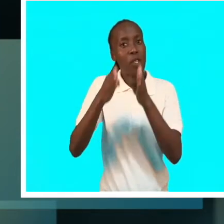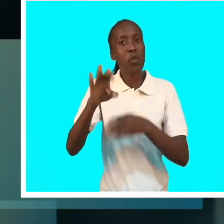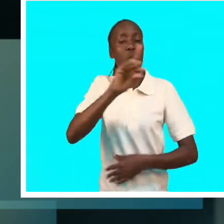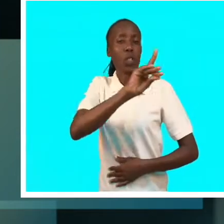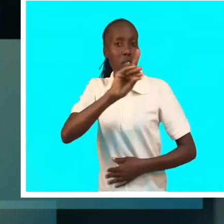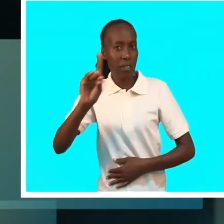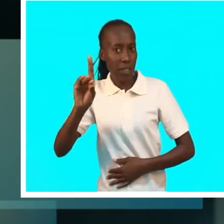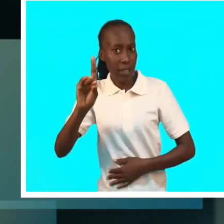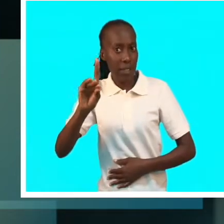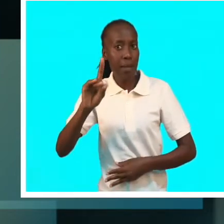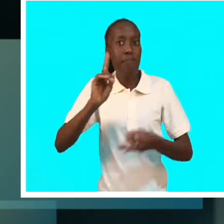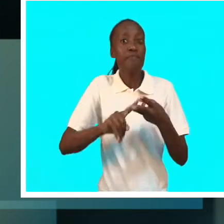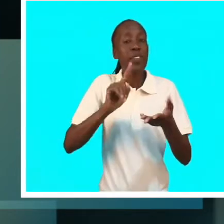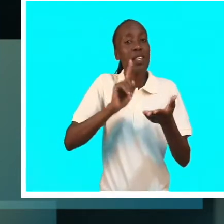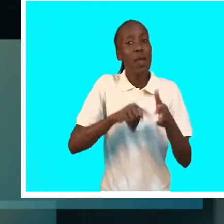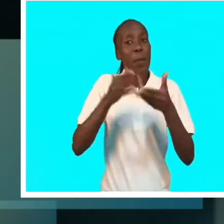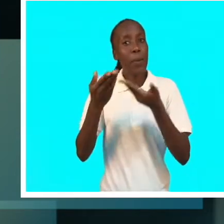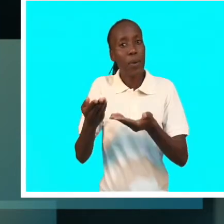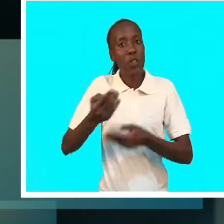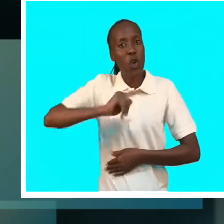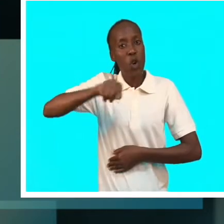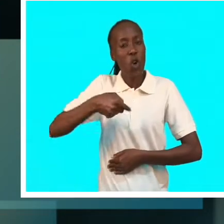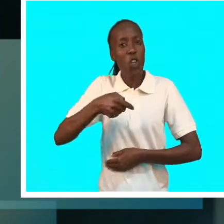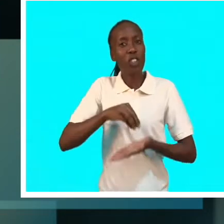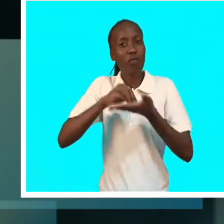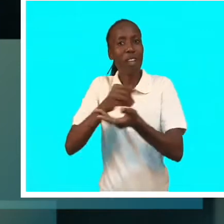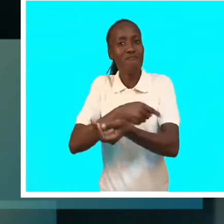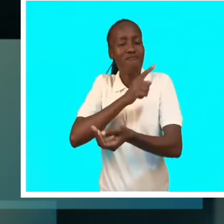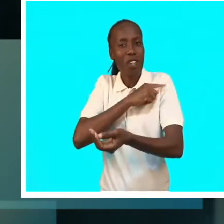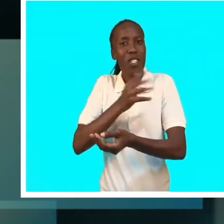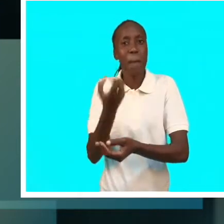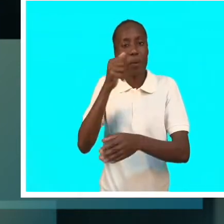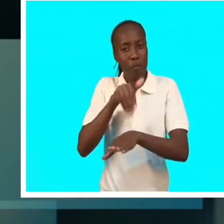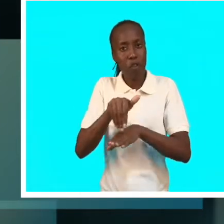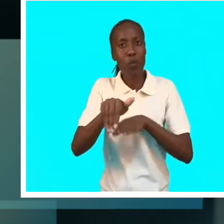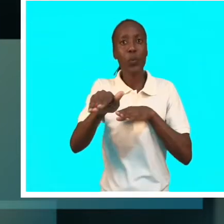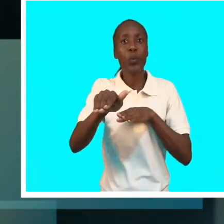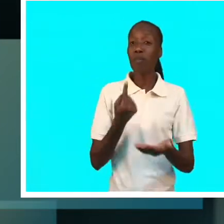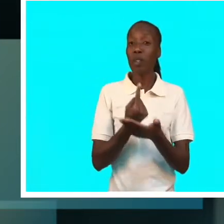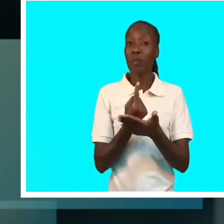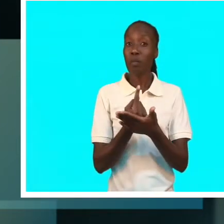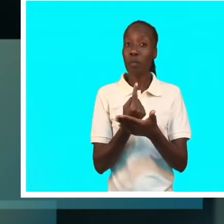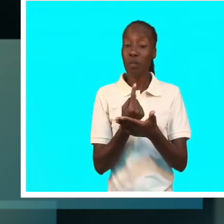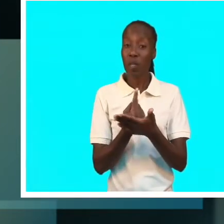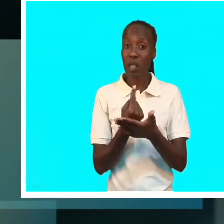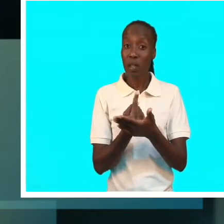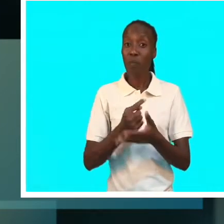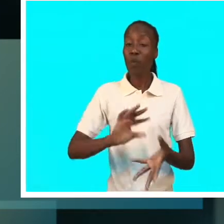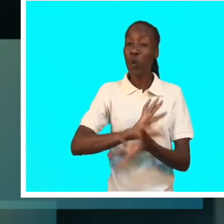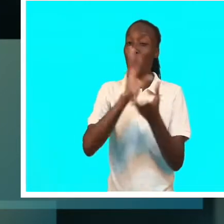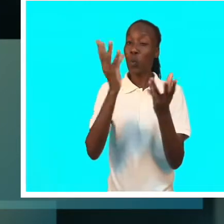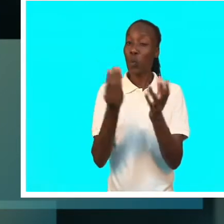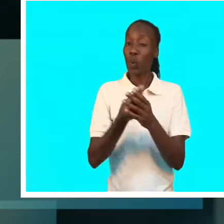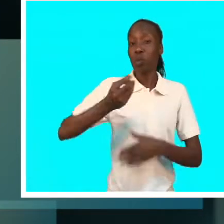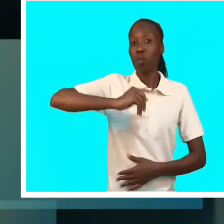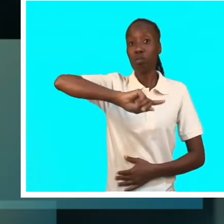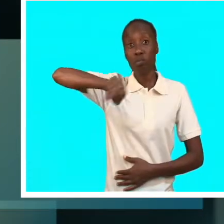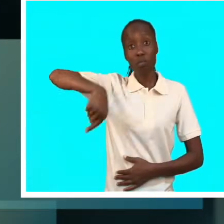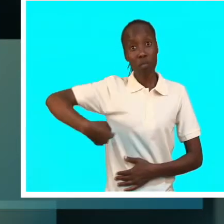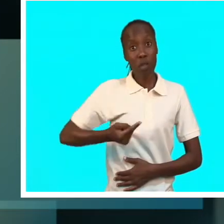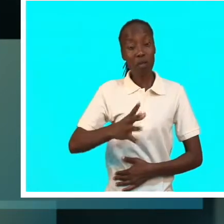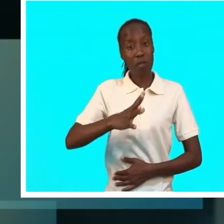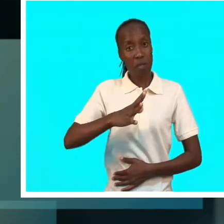importantes para a pessoa com deficiência. Por isso, então, isso dá-nos muita força para podermos continuar. É importante que todos